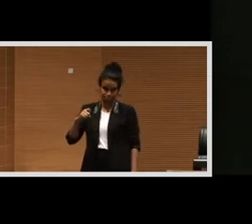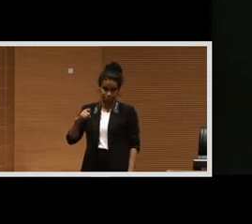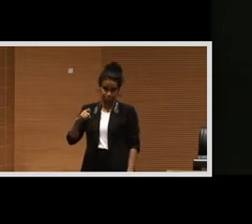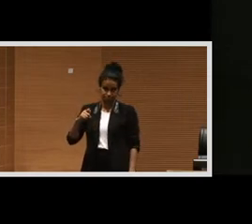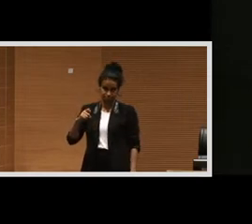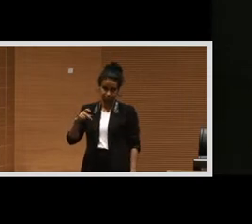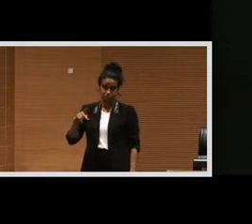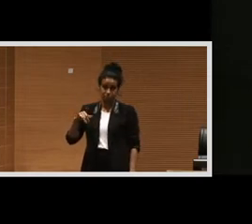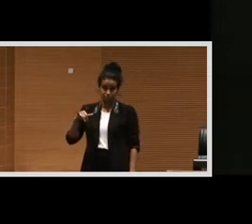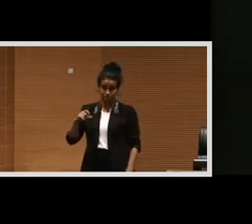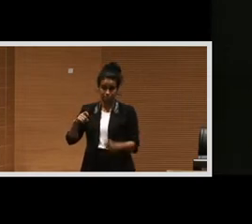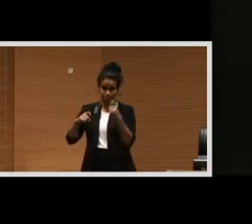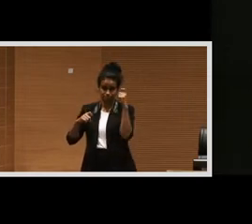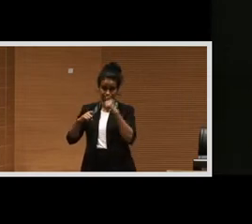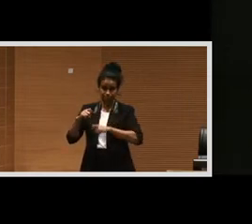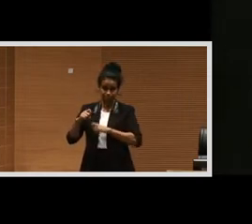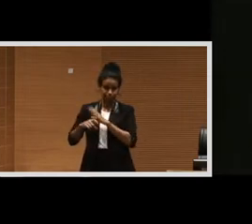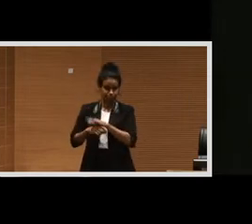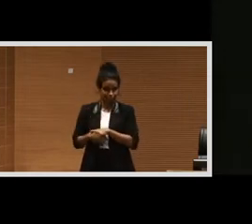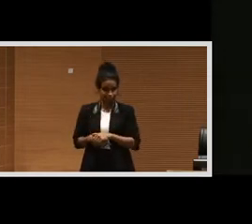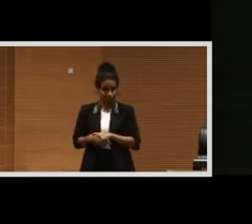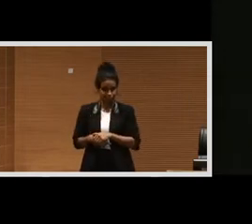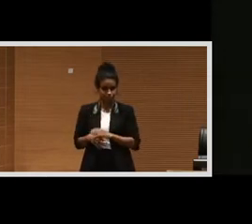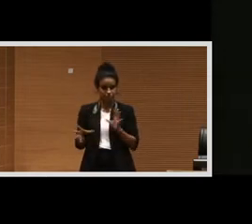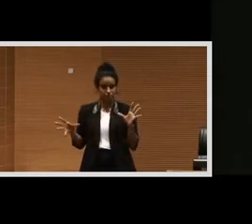Recuperando a história da Gabriela,